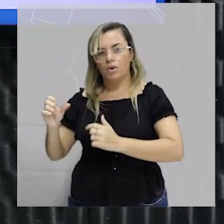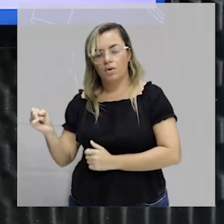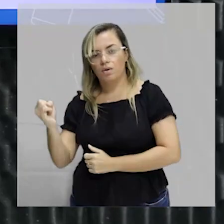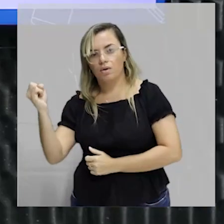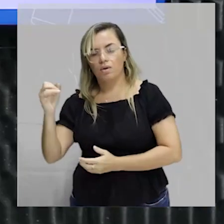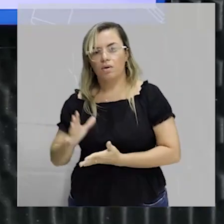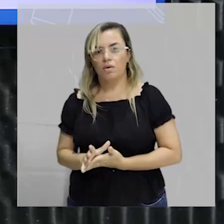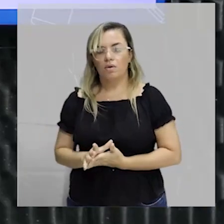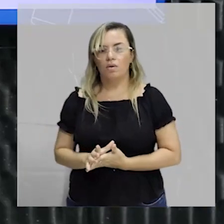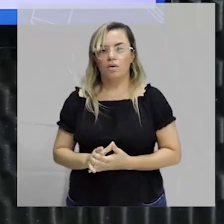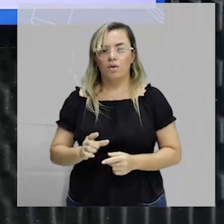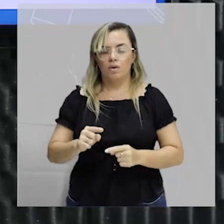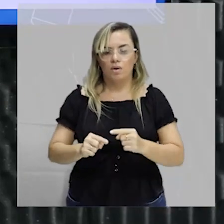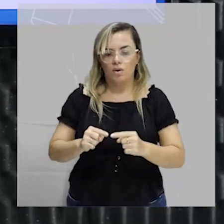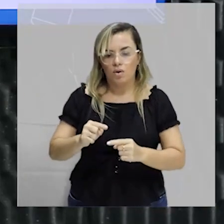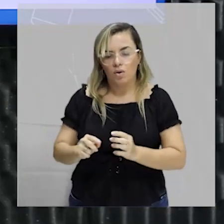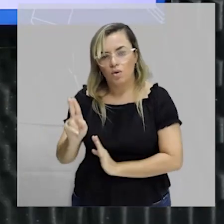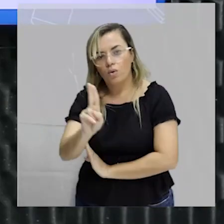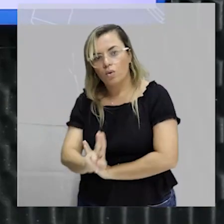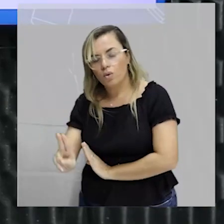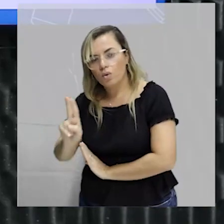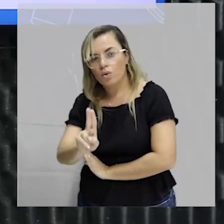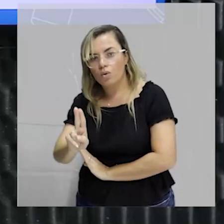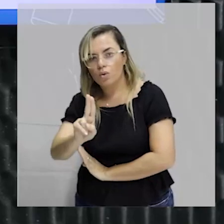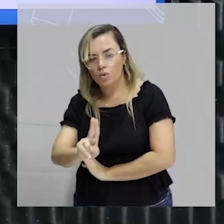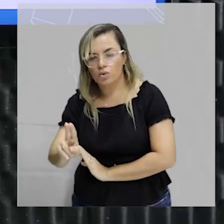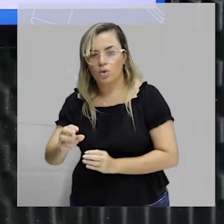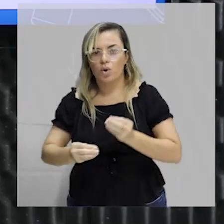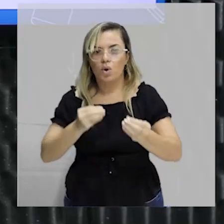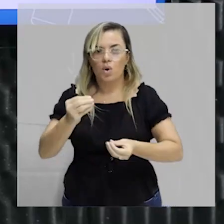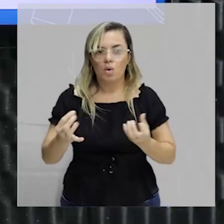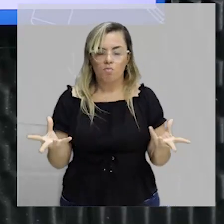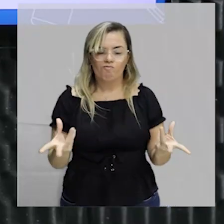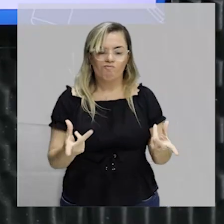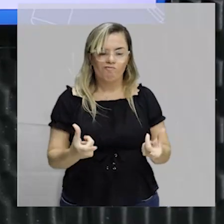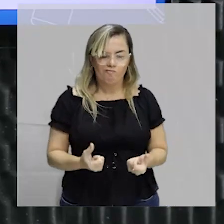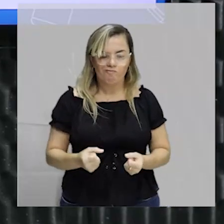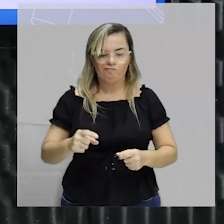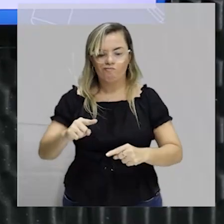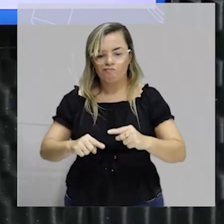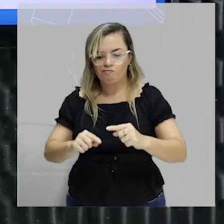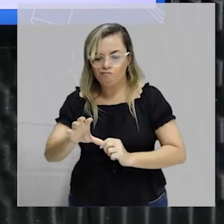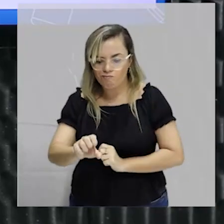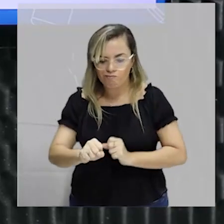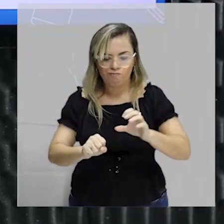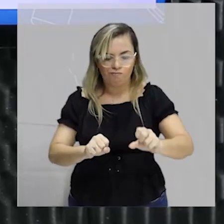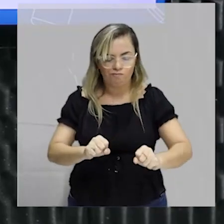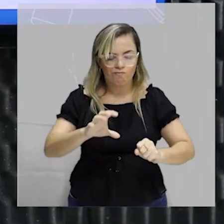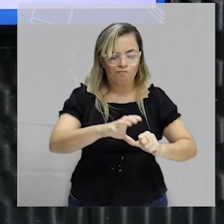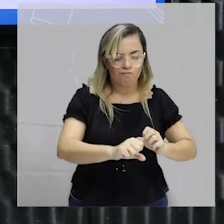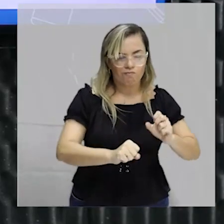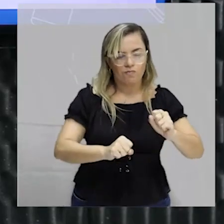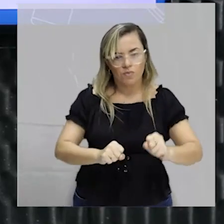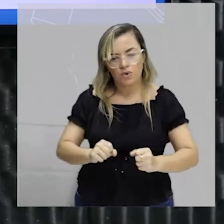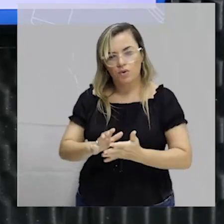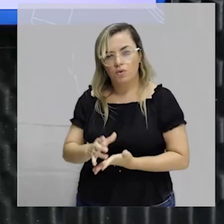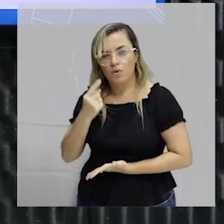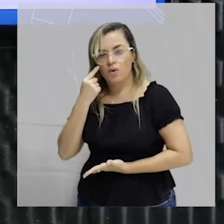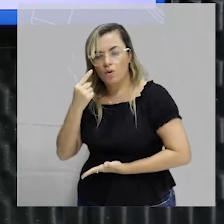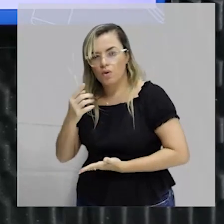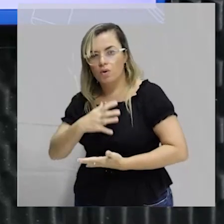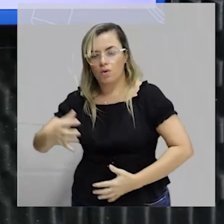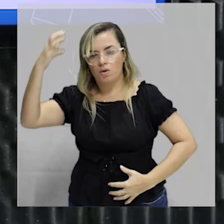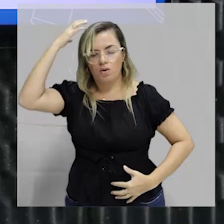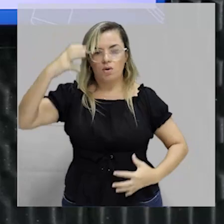importante para a manipulação de ferramentas, por exemplo. Você vê os macacos atuais, você olha para chimpanzés,